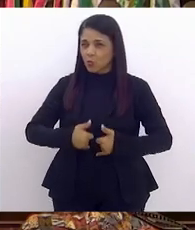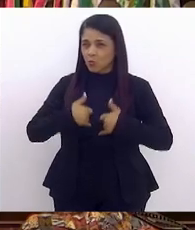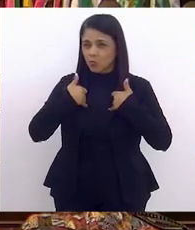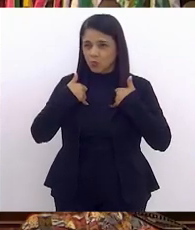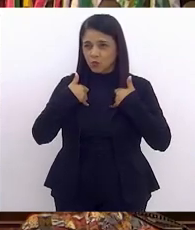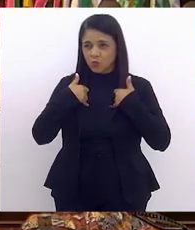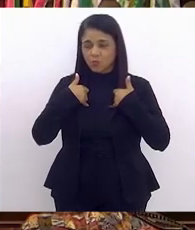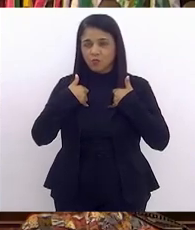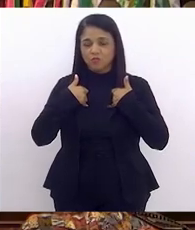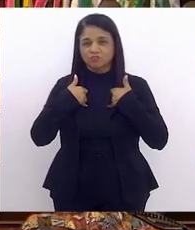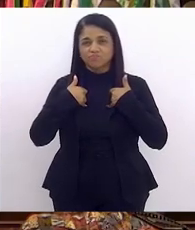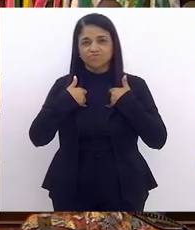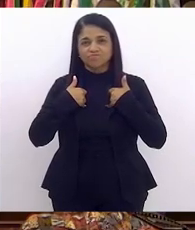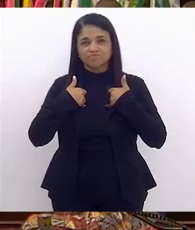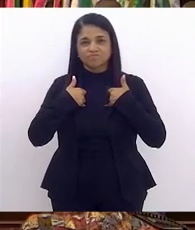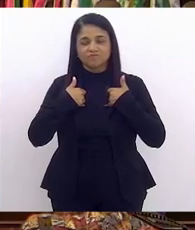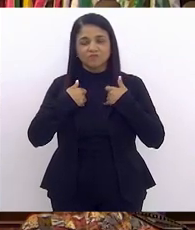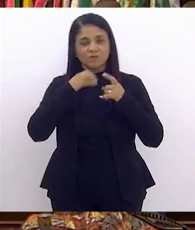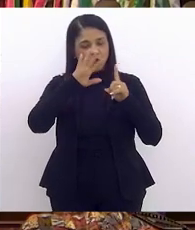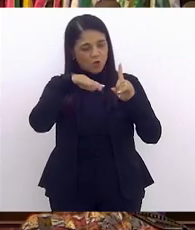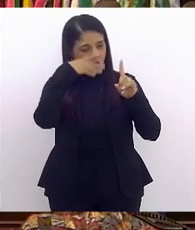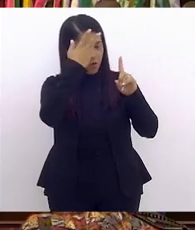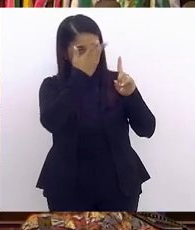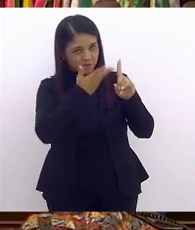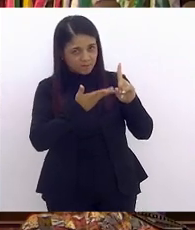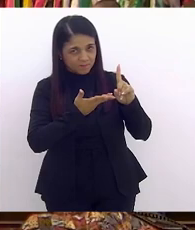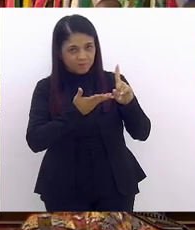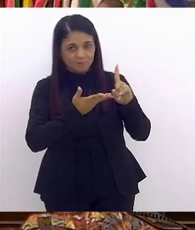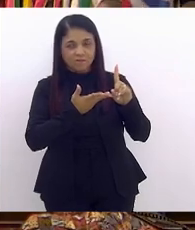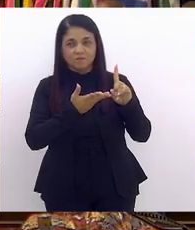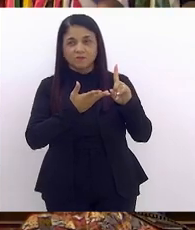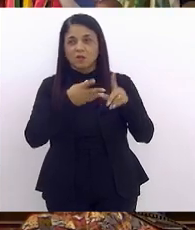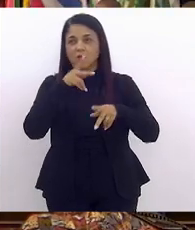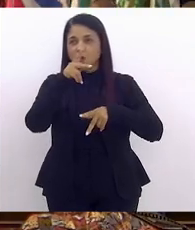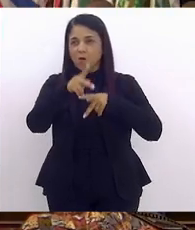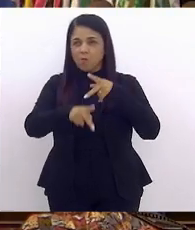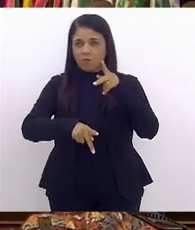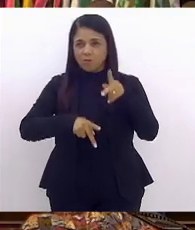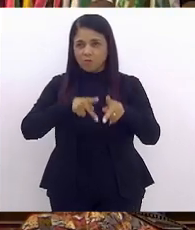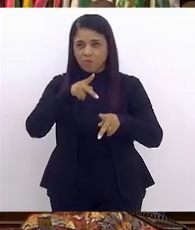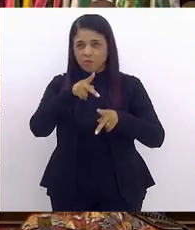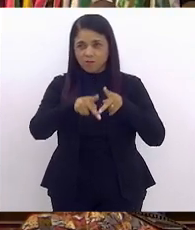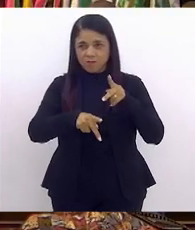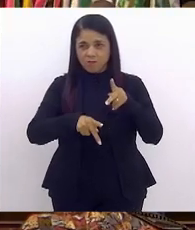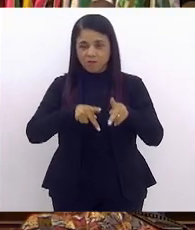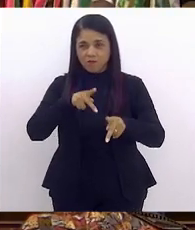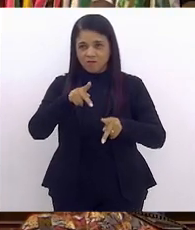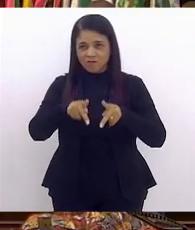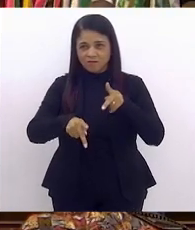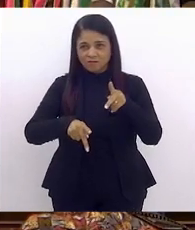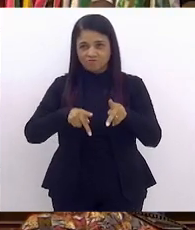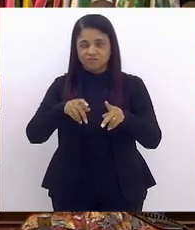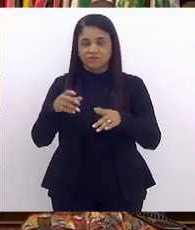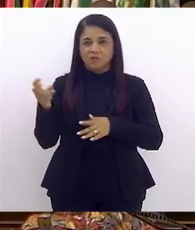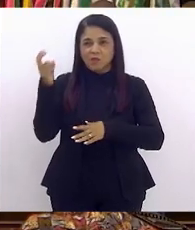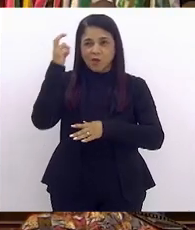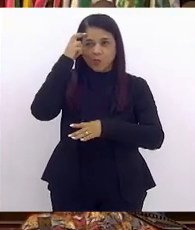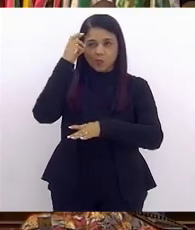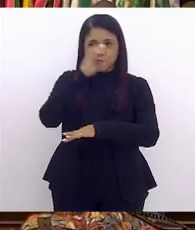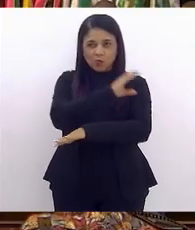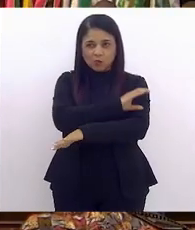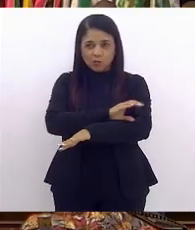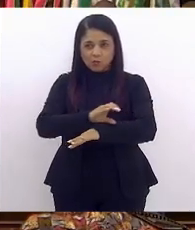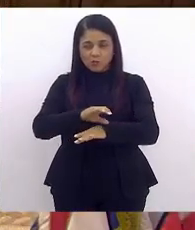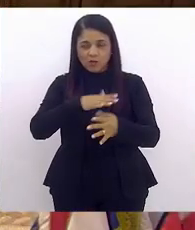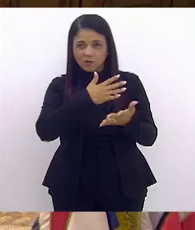de fazer mais outra homenagem com todo o povo da cultura do nosso samba do Estado